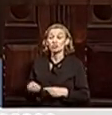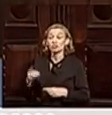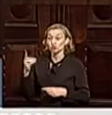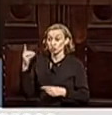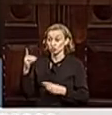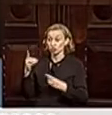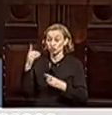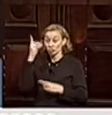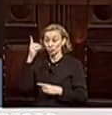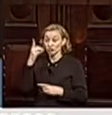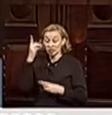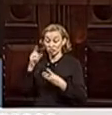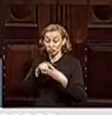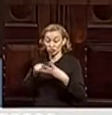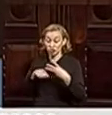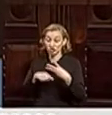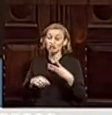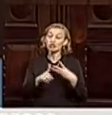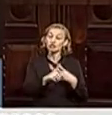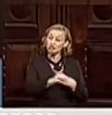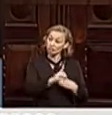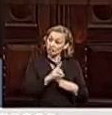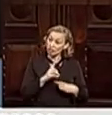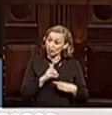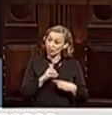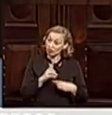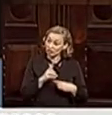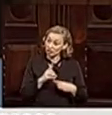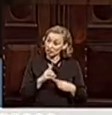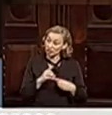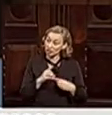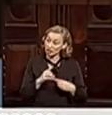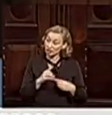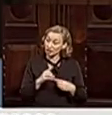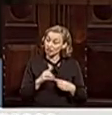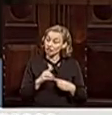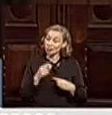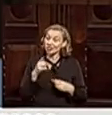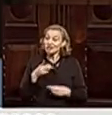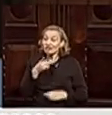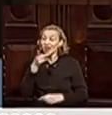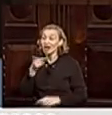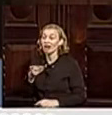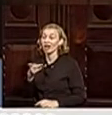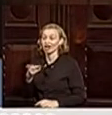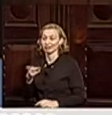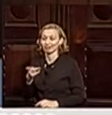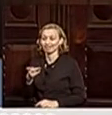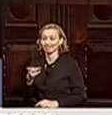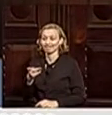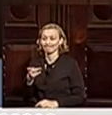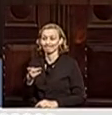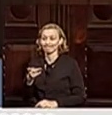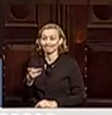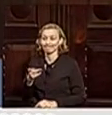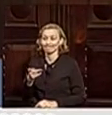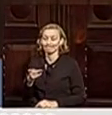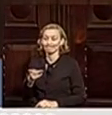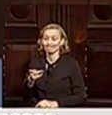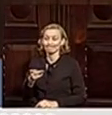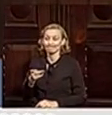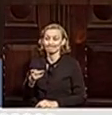que as pessoas envolvidas nesses esquemas possam vir aqui também dar essa resposta. É fundamental que essa